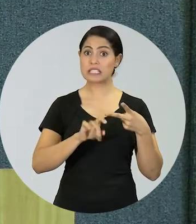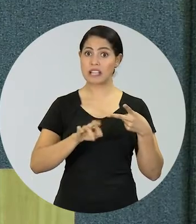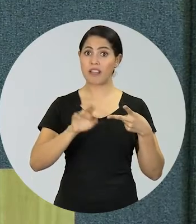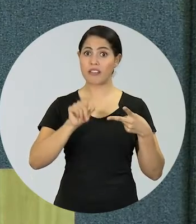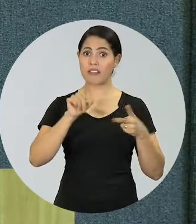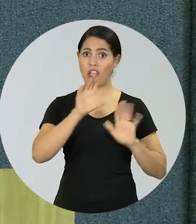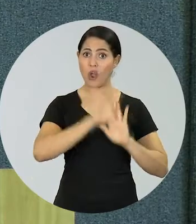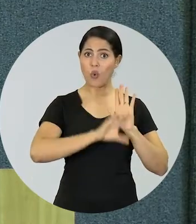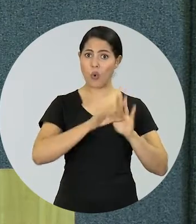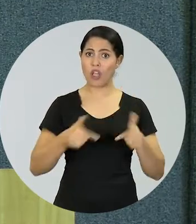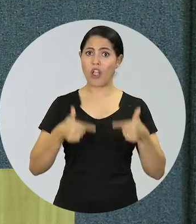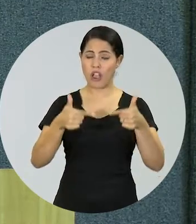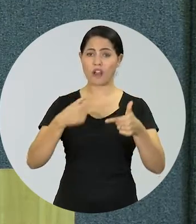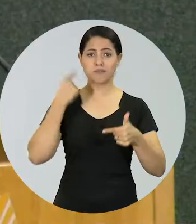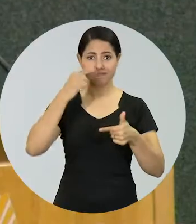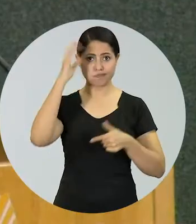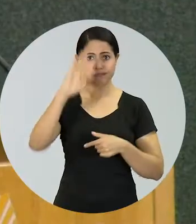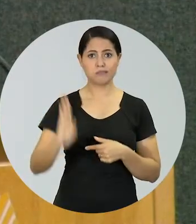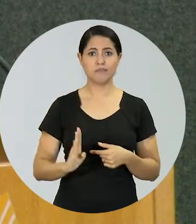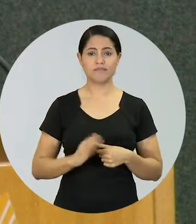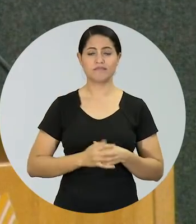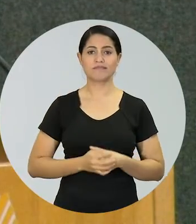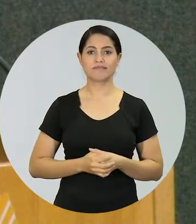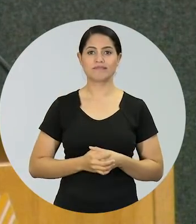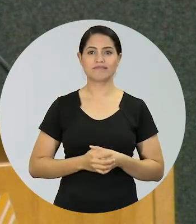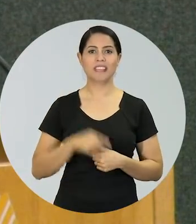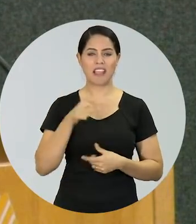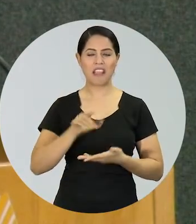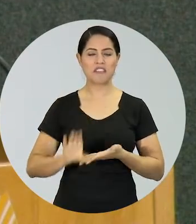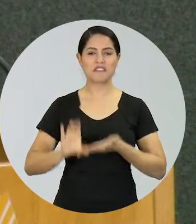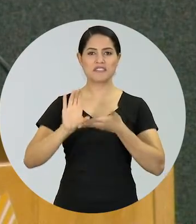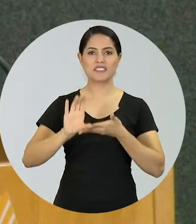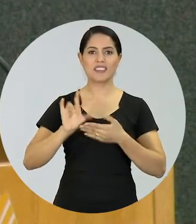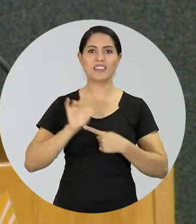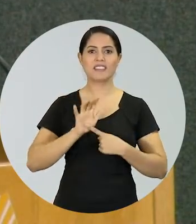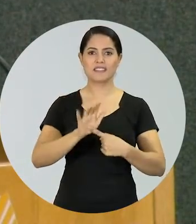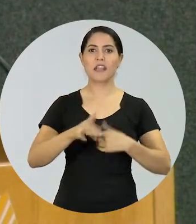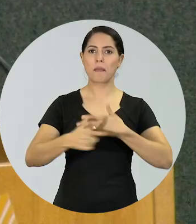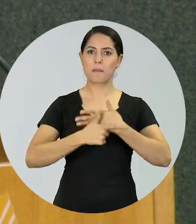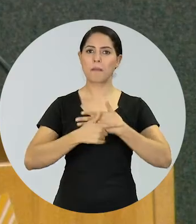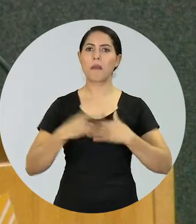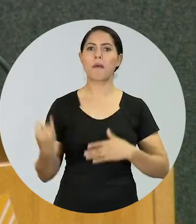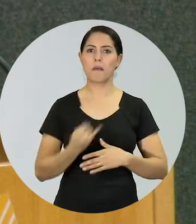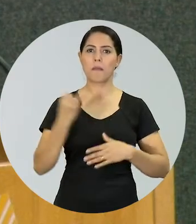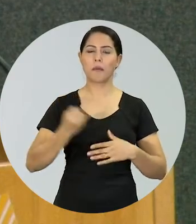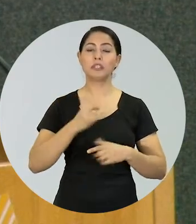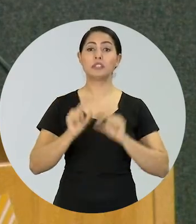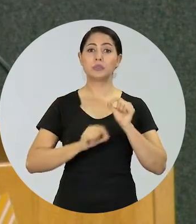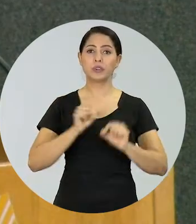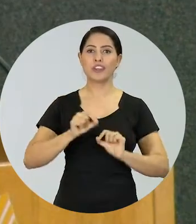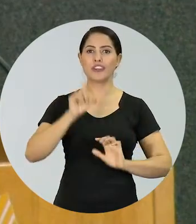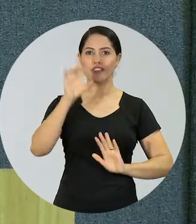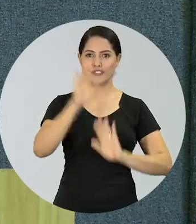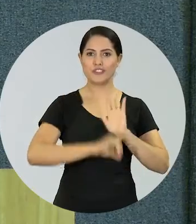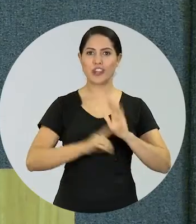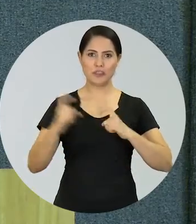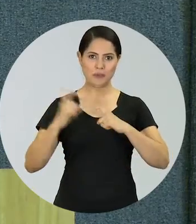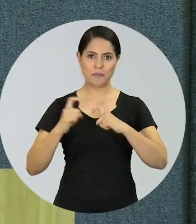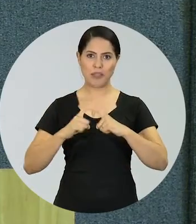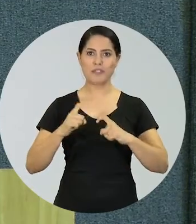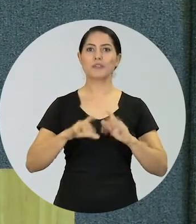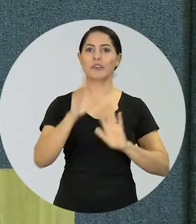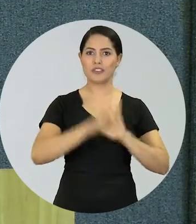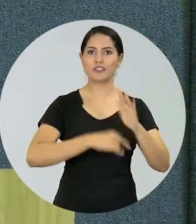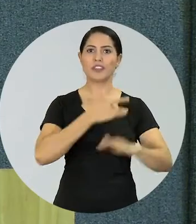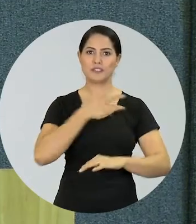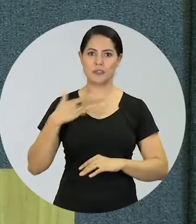Krieger tem vasto currículo e grandes feitos na advocacia brasileira. A conselheira tem forte atuação no âmbito do direito médico